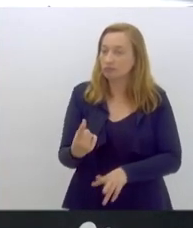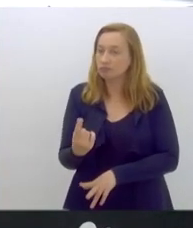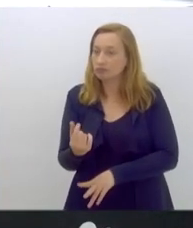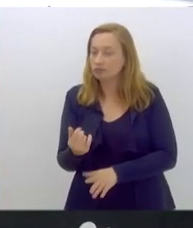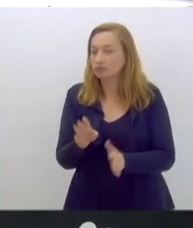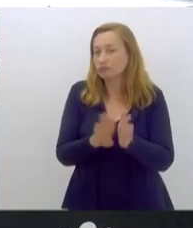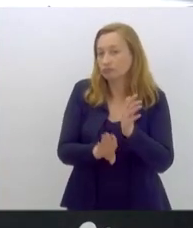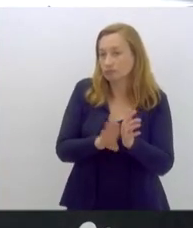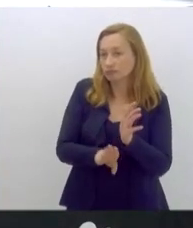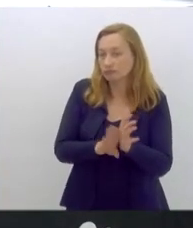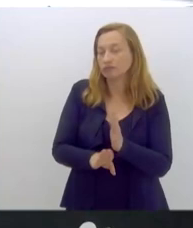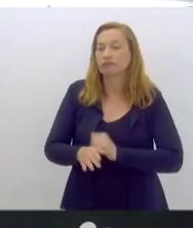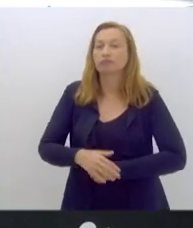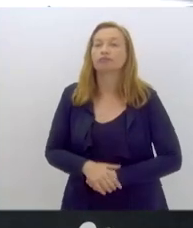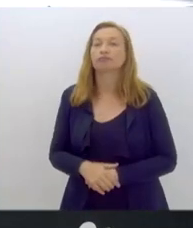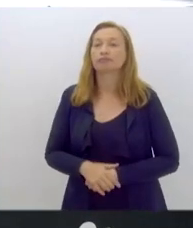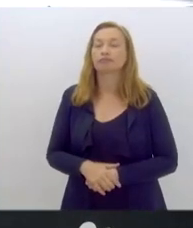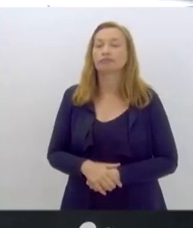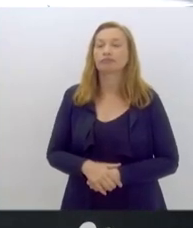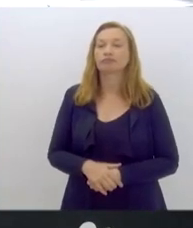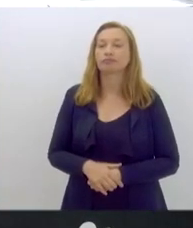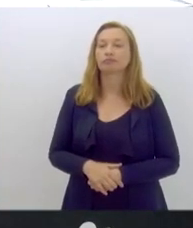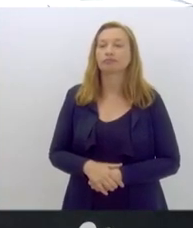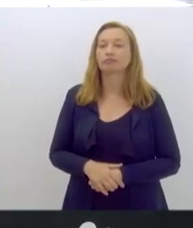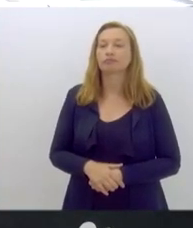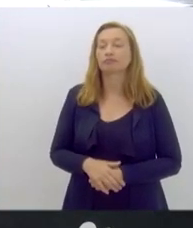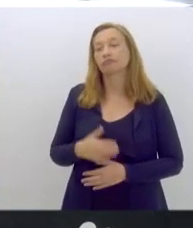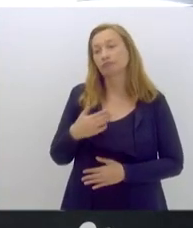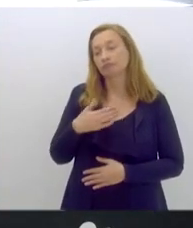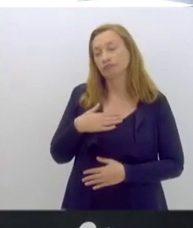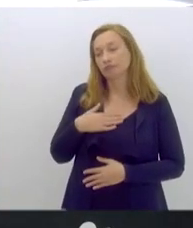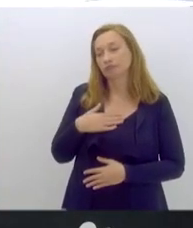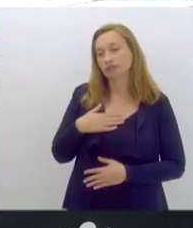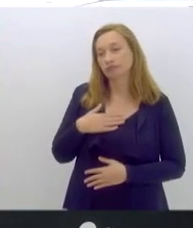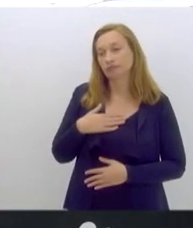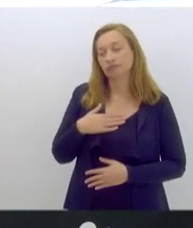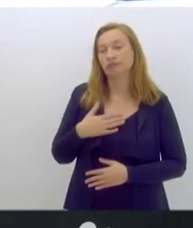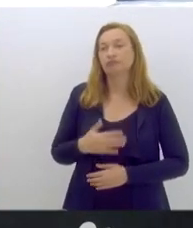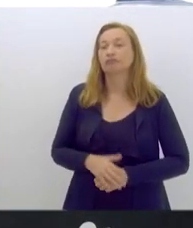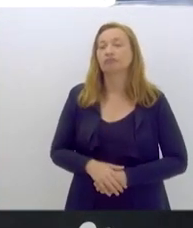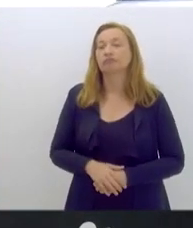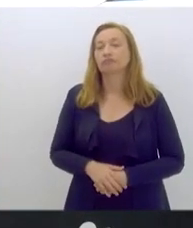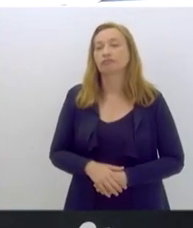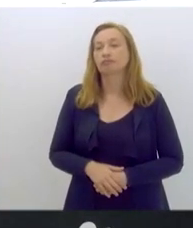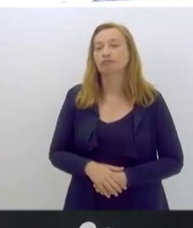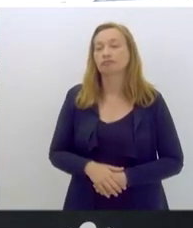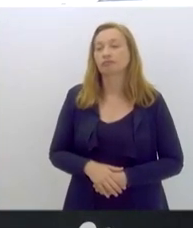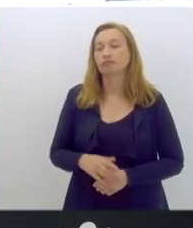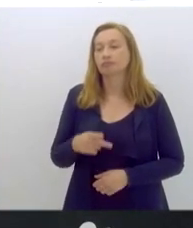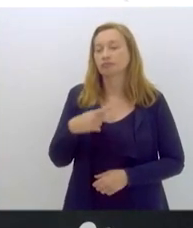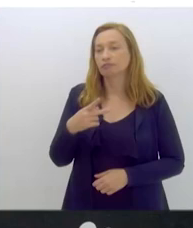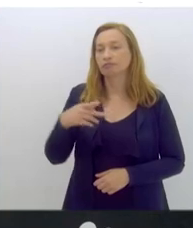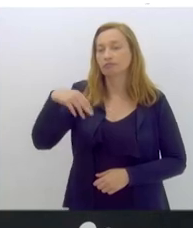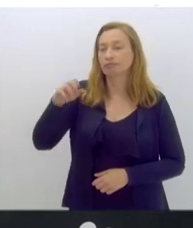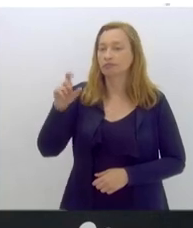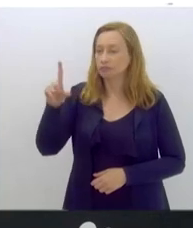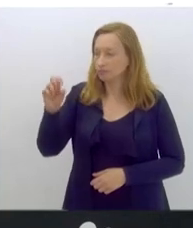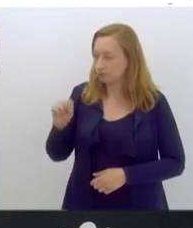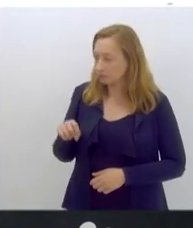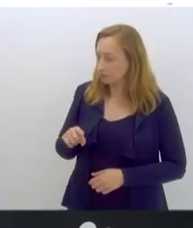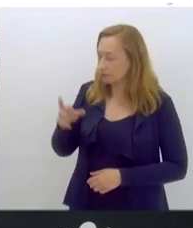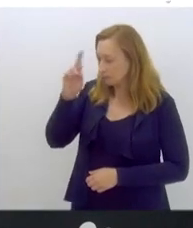despesa pela crítica secretária O senhor falou